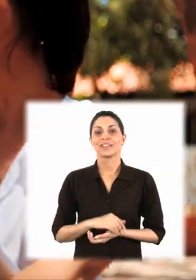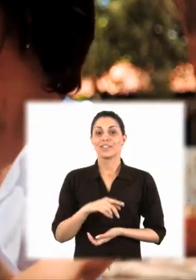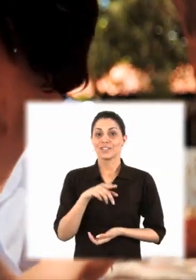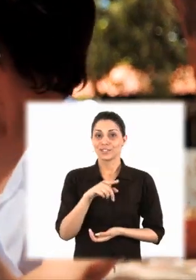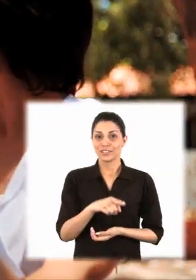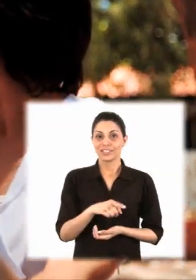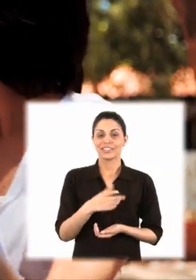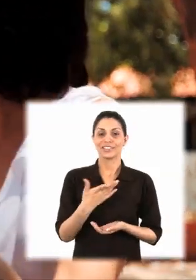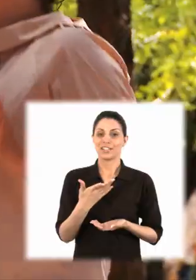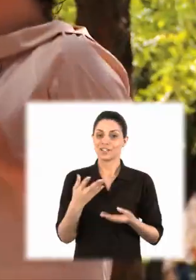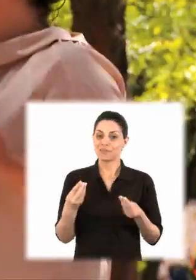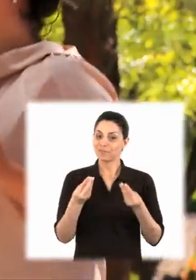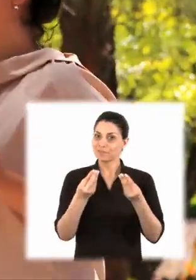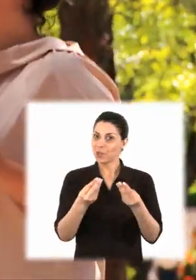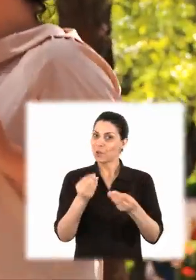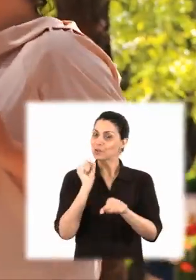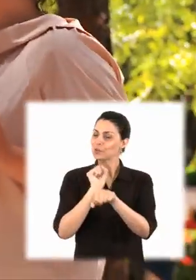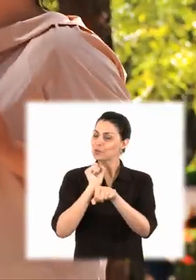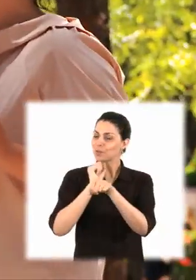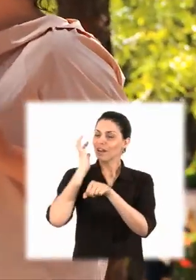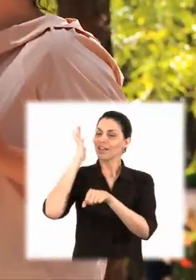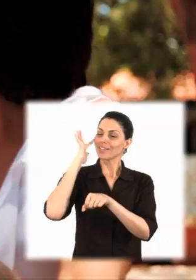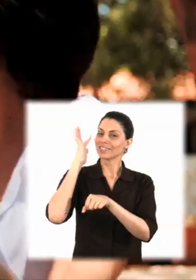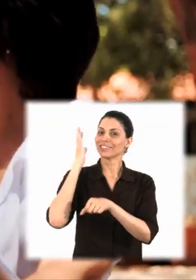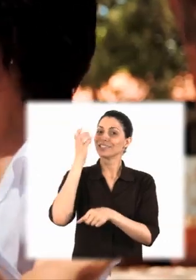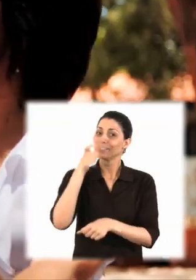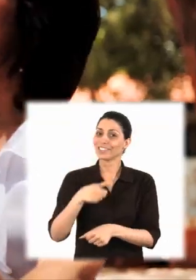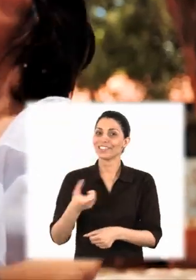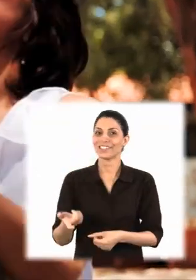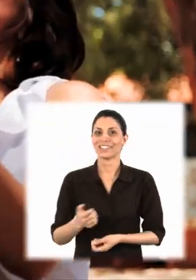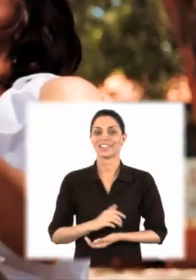Você aumentou aí as esperanças do Rutilio.